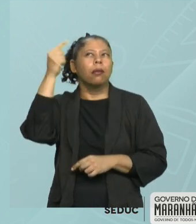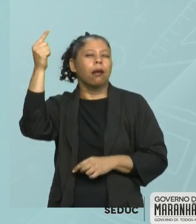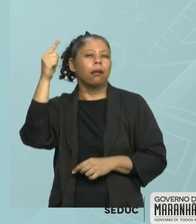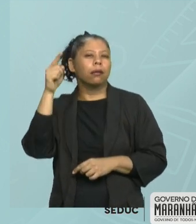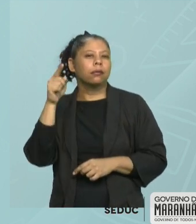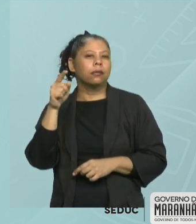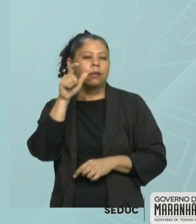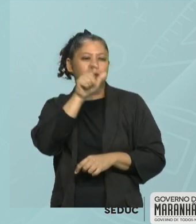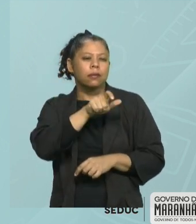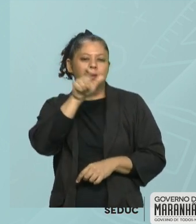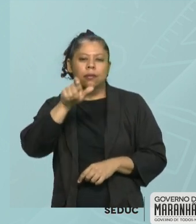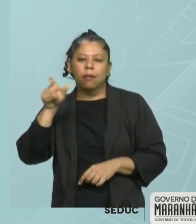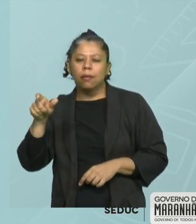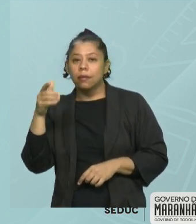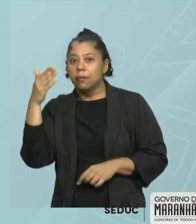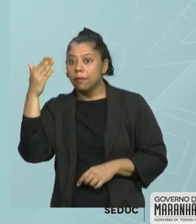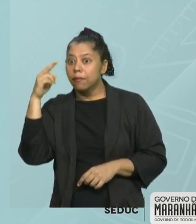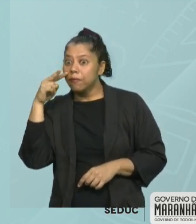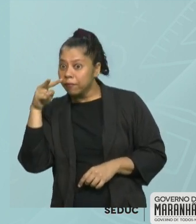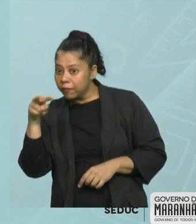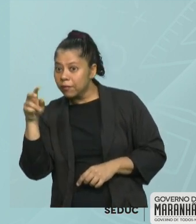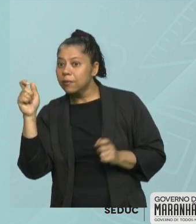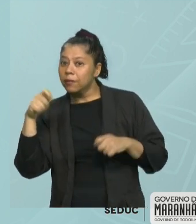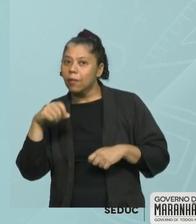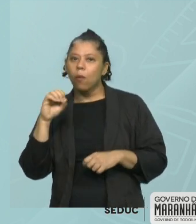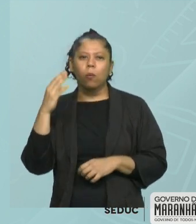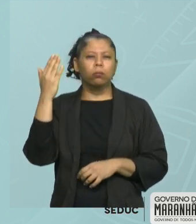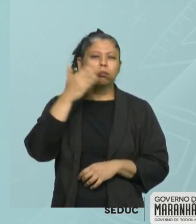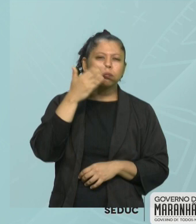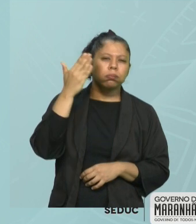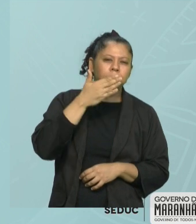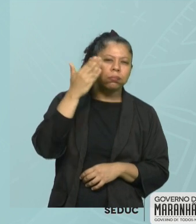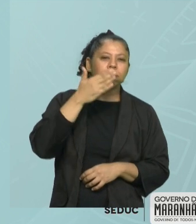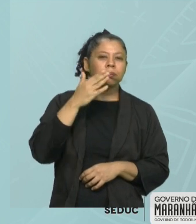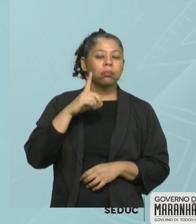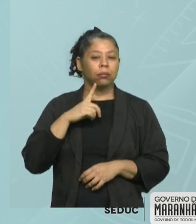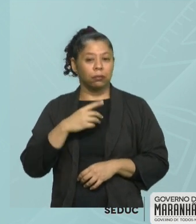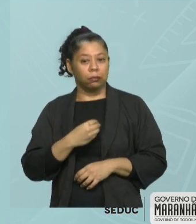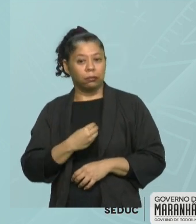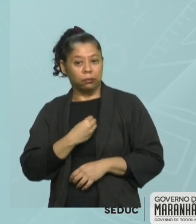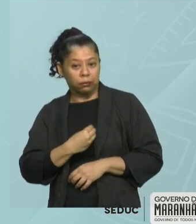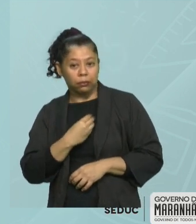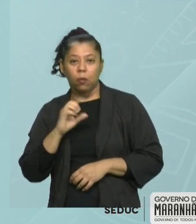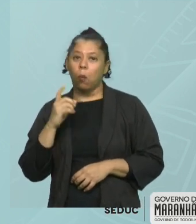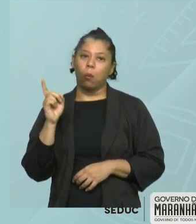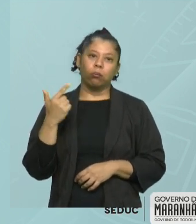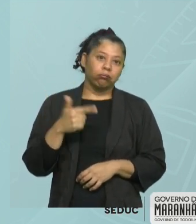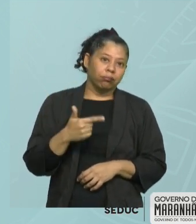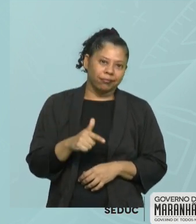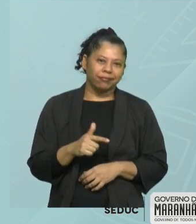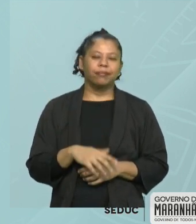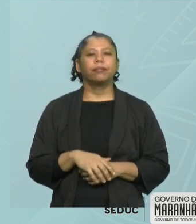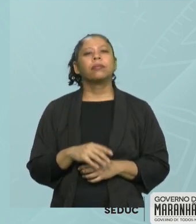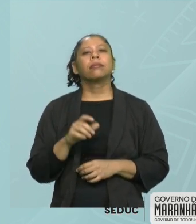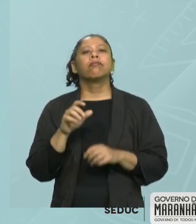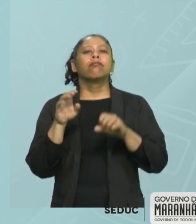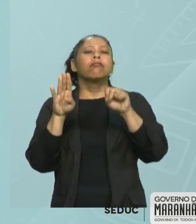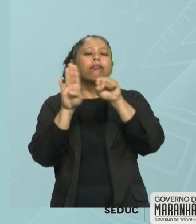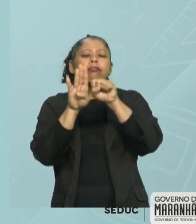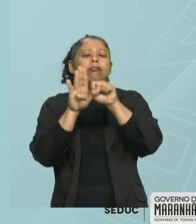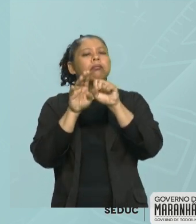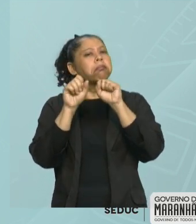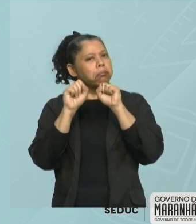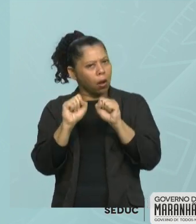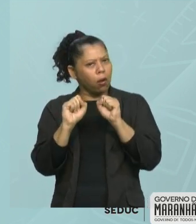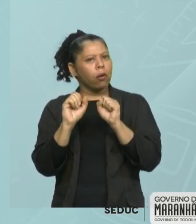ou não, animados ou não. Os substantivos podem se classificar, se